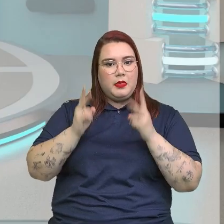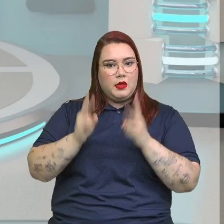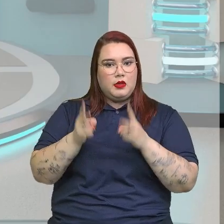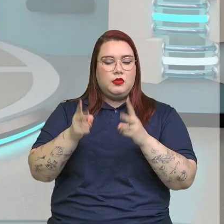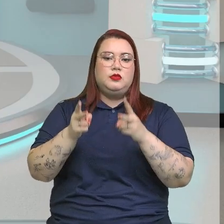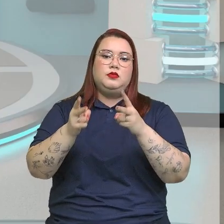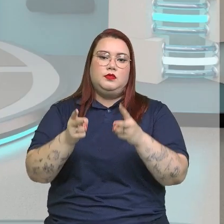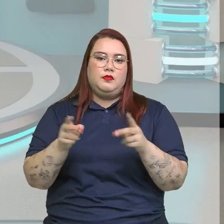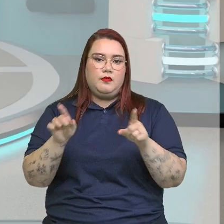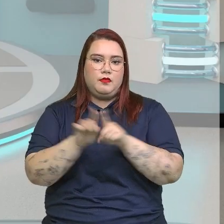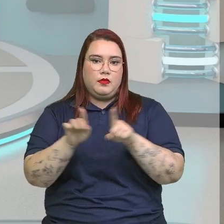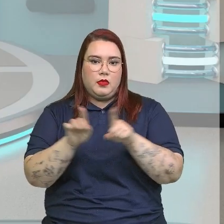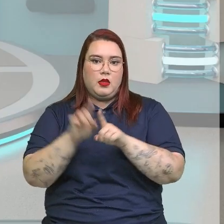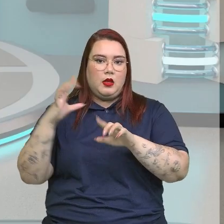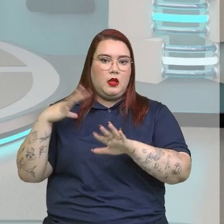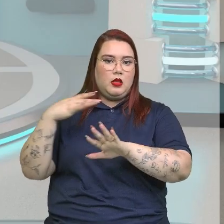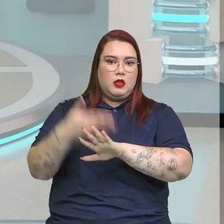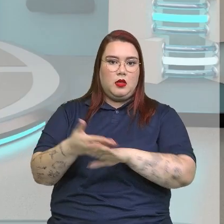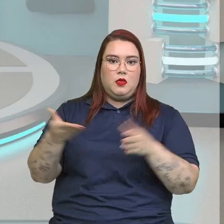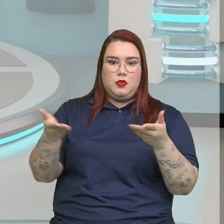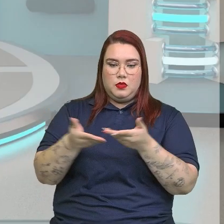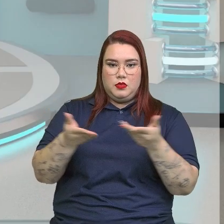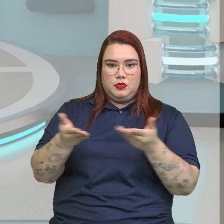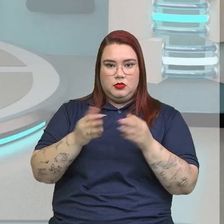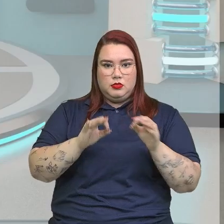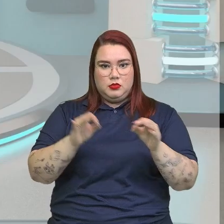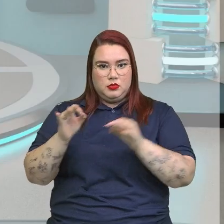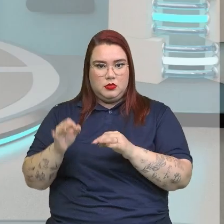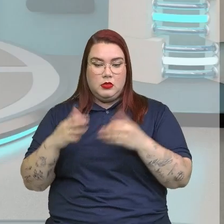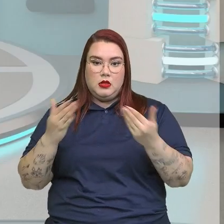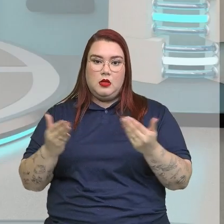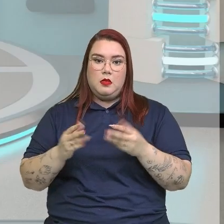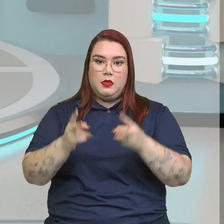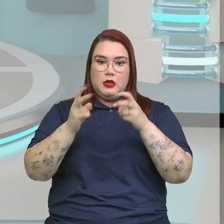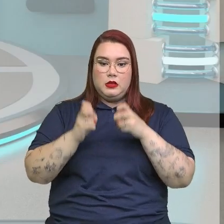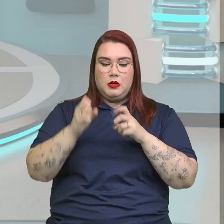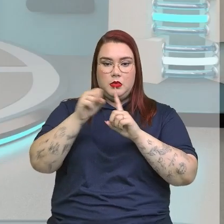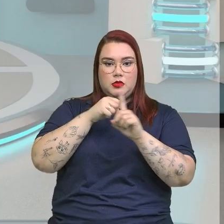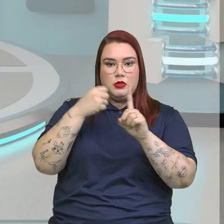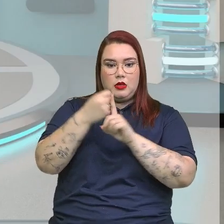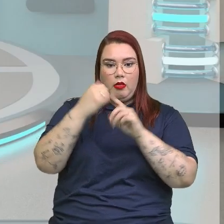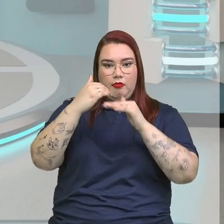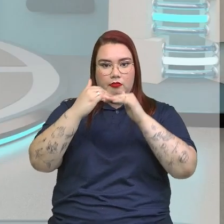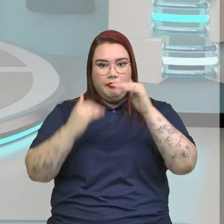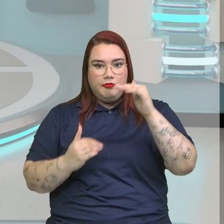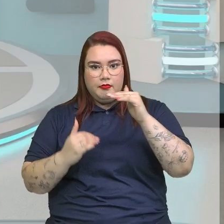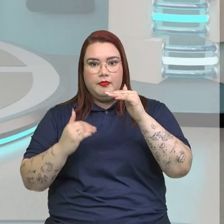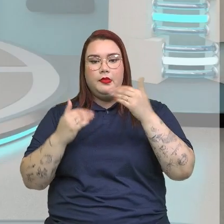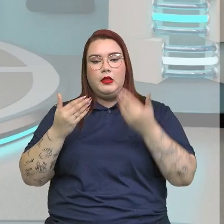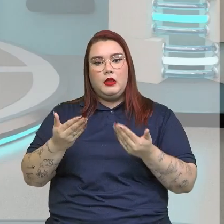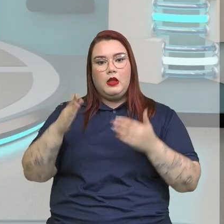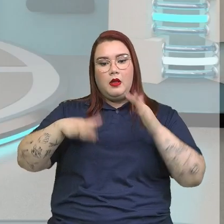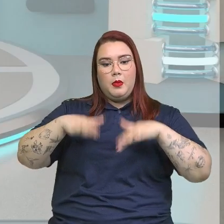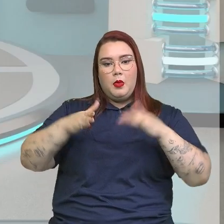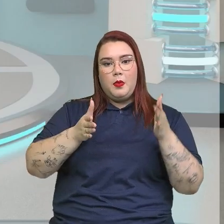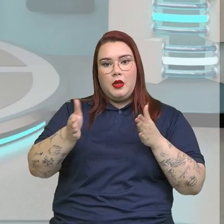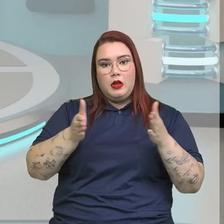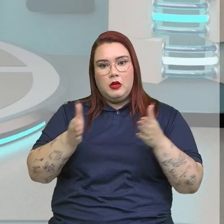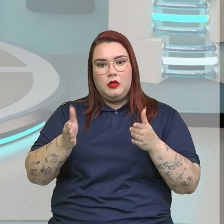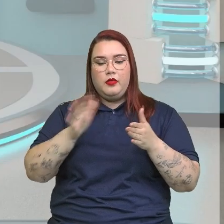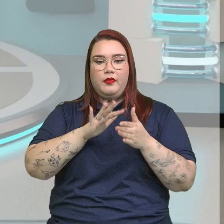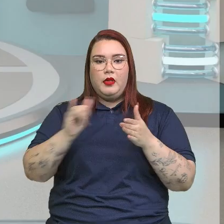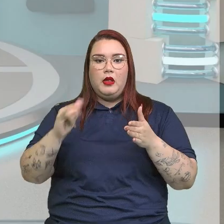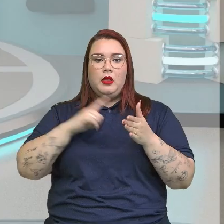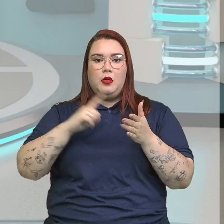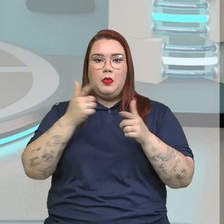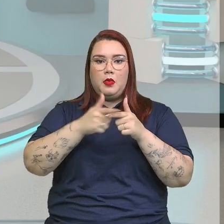permanecem também até hoje. Então observem que essas desigualdades ali, elas em determinado momento elas serão